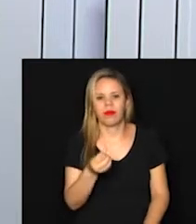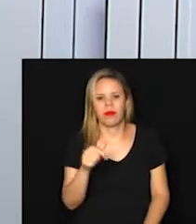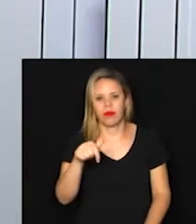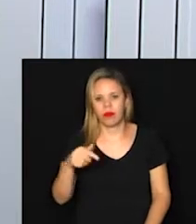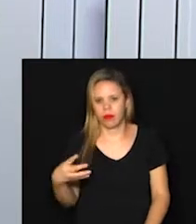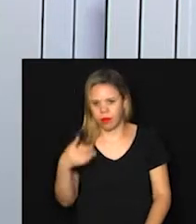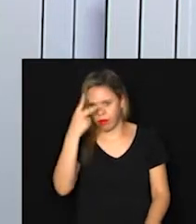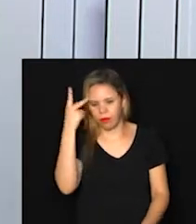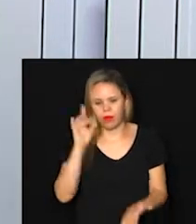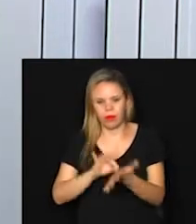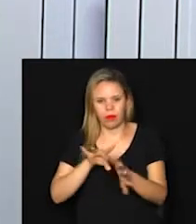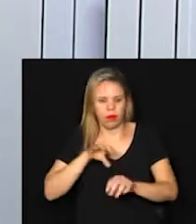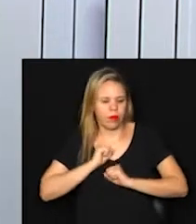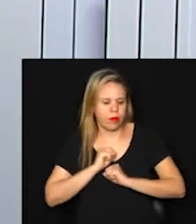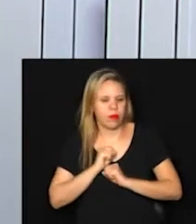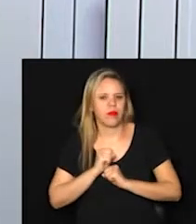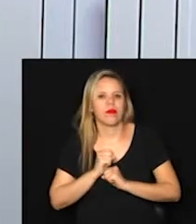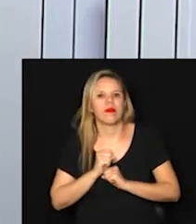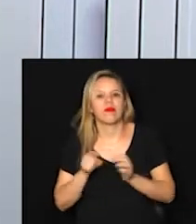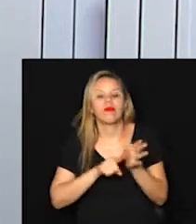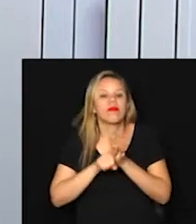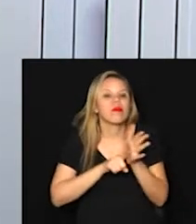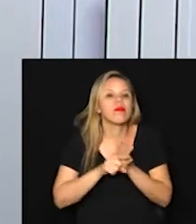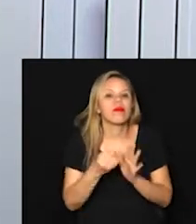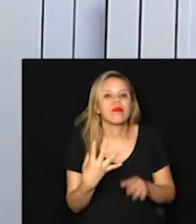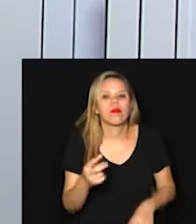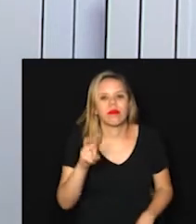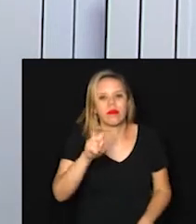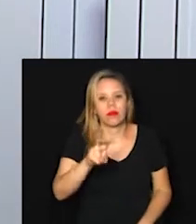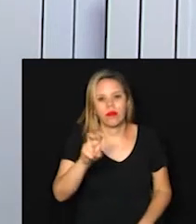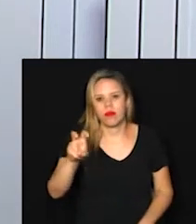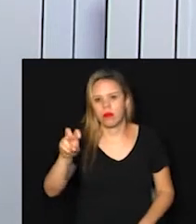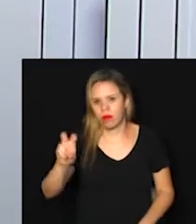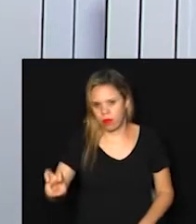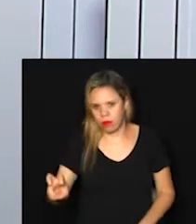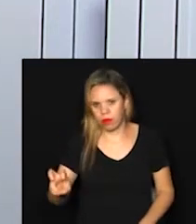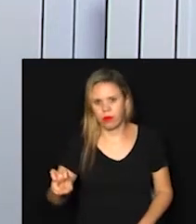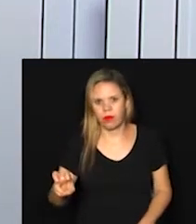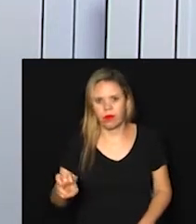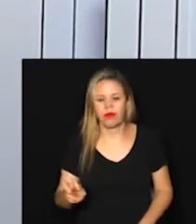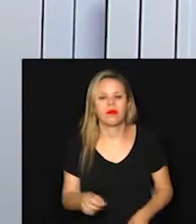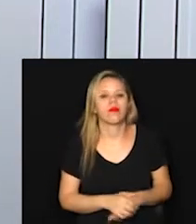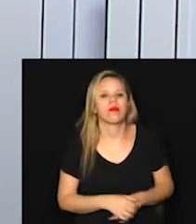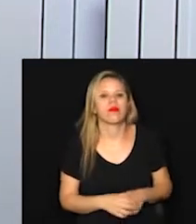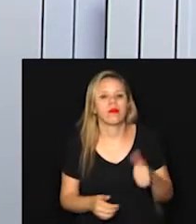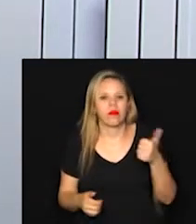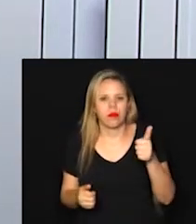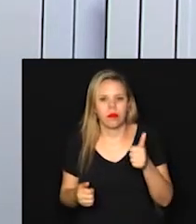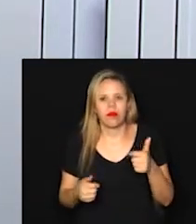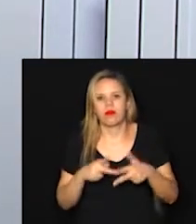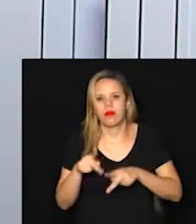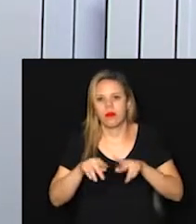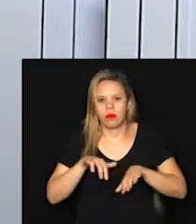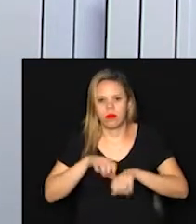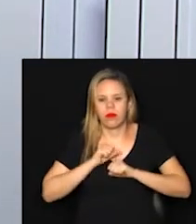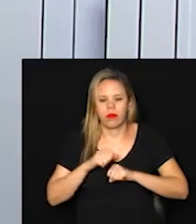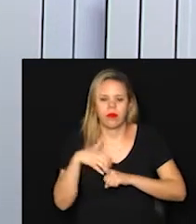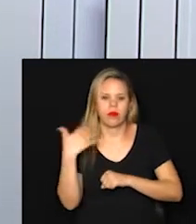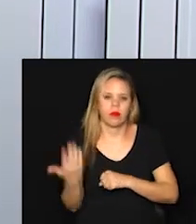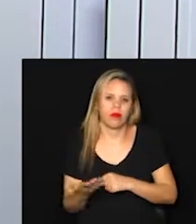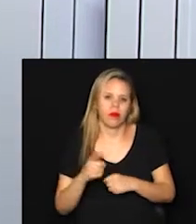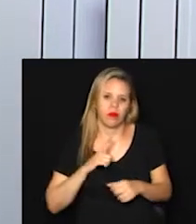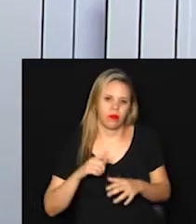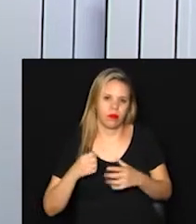30.674 casos confirmados. Em investigação, 555. Nós temos, então, 11 casos a mais de pessoas que têm